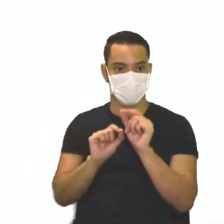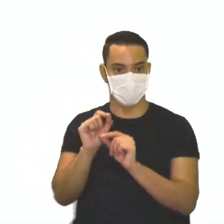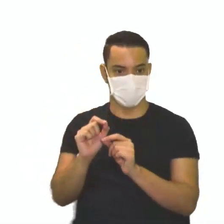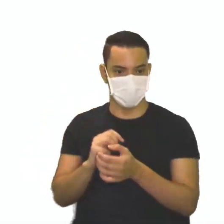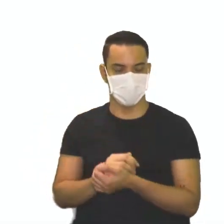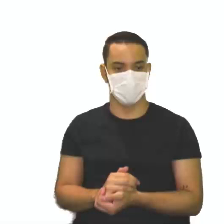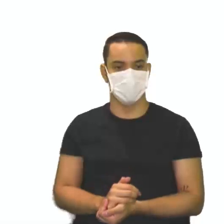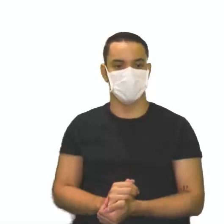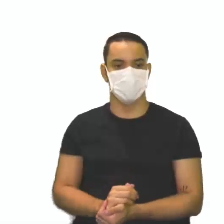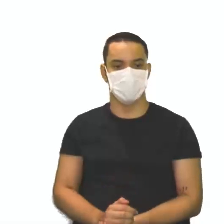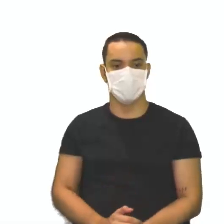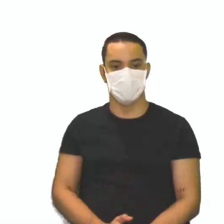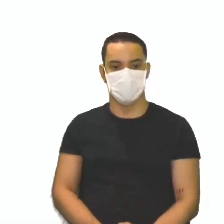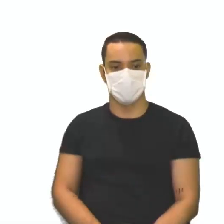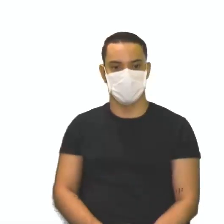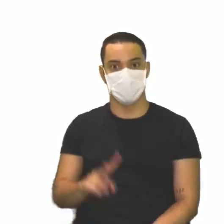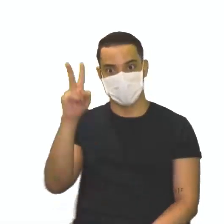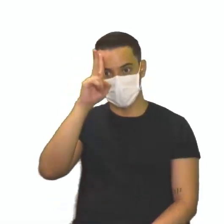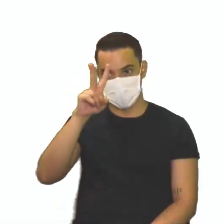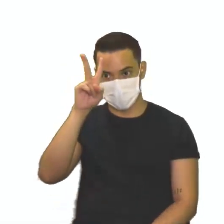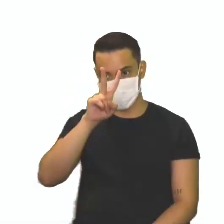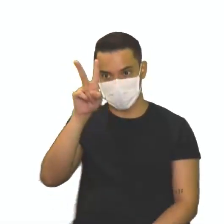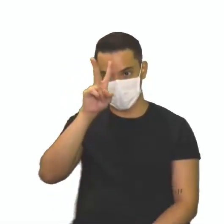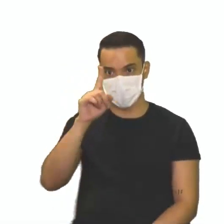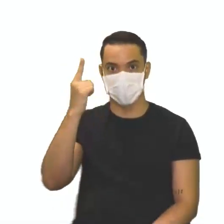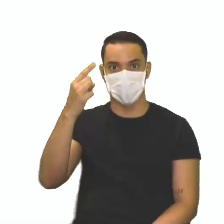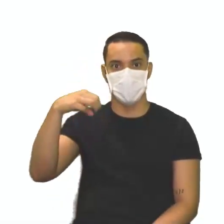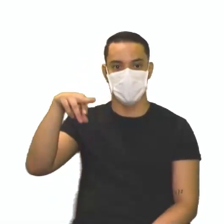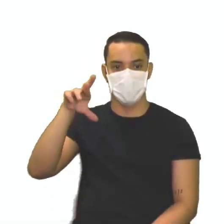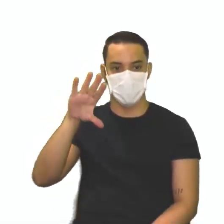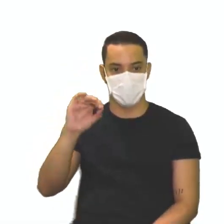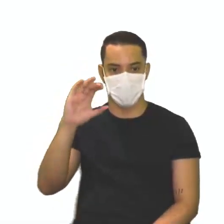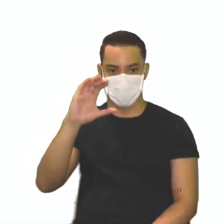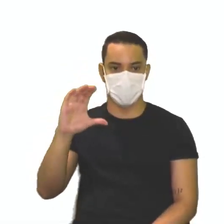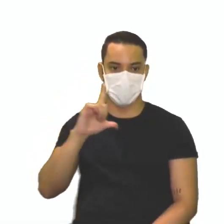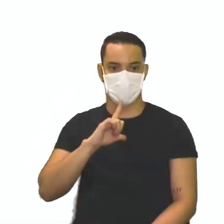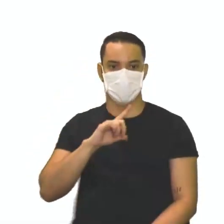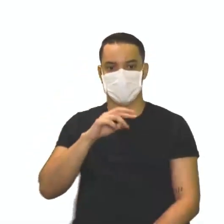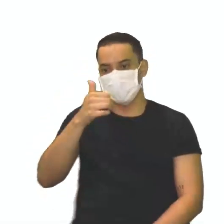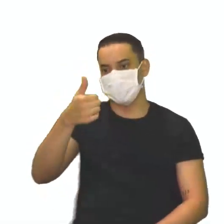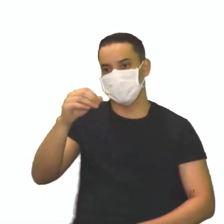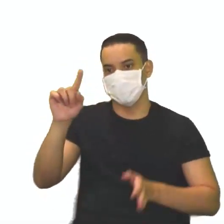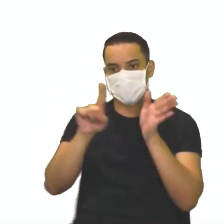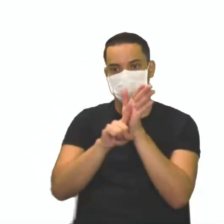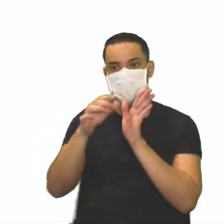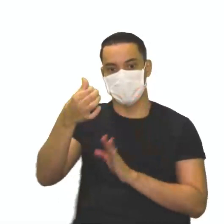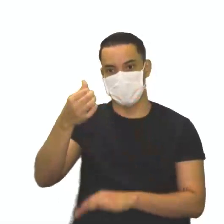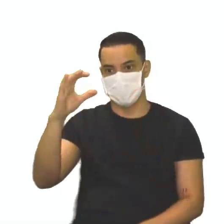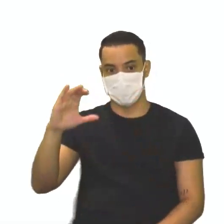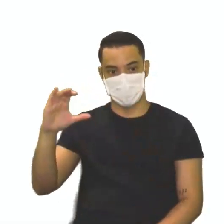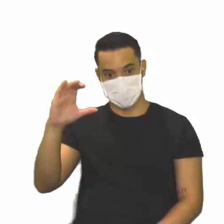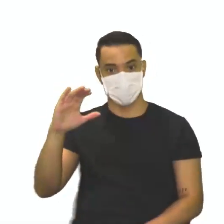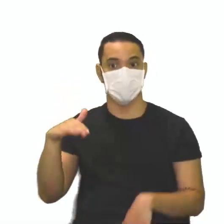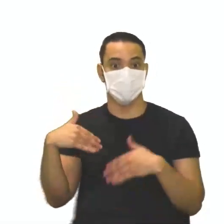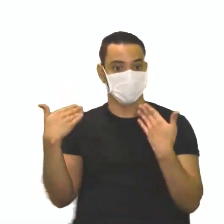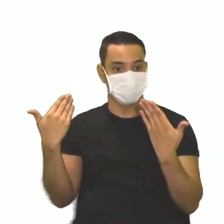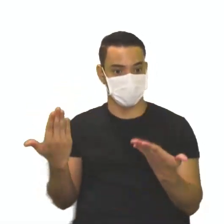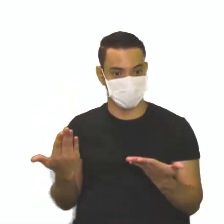1 microcoulomb tem 10 a menos 6 coulomb. Logo,